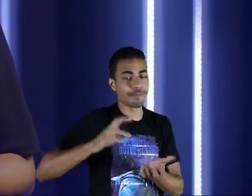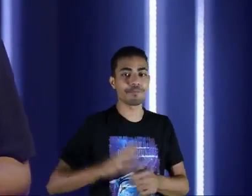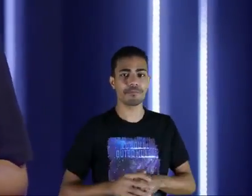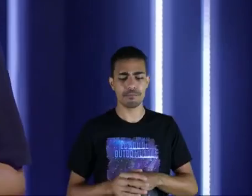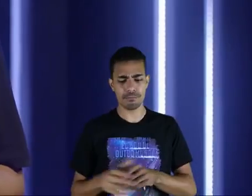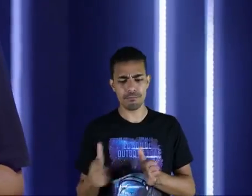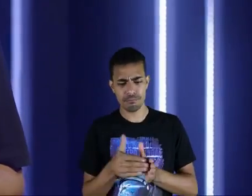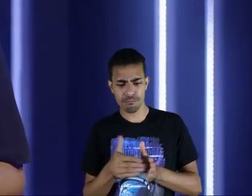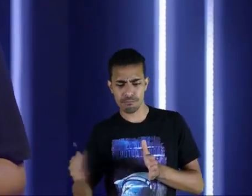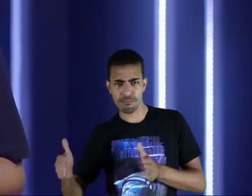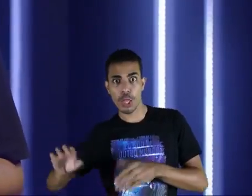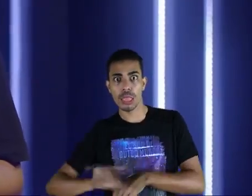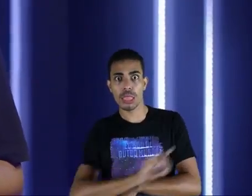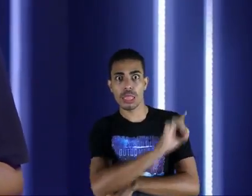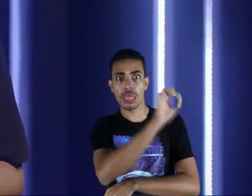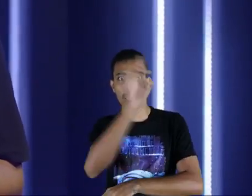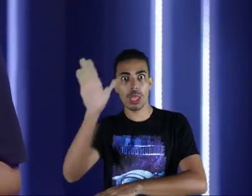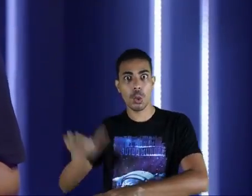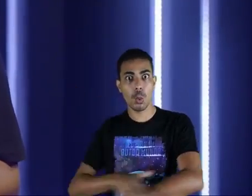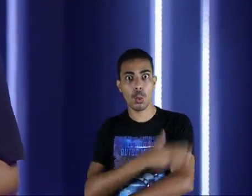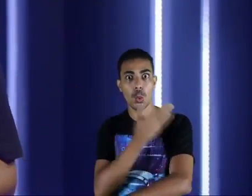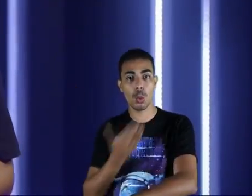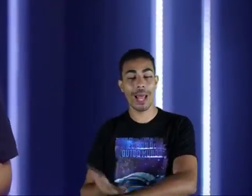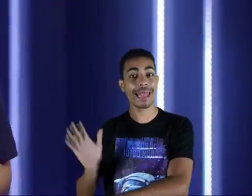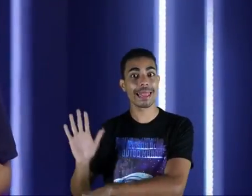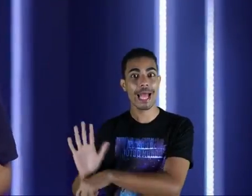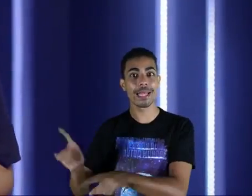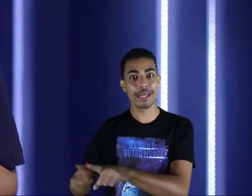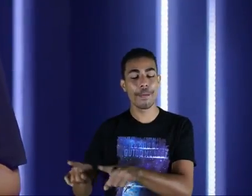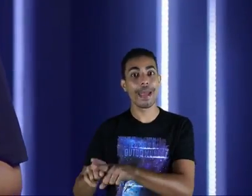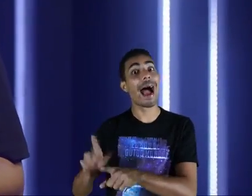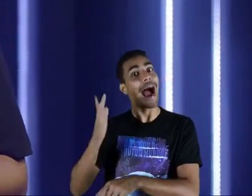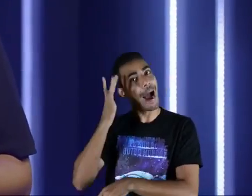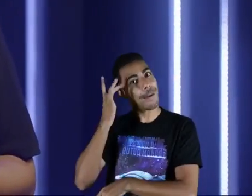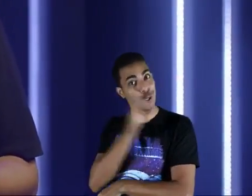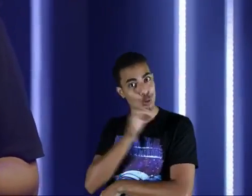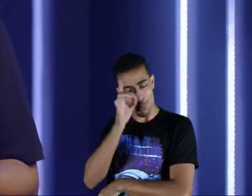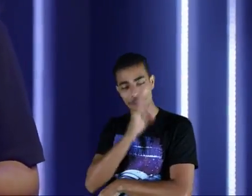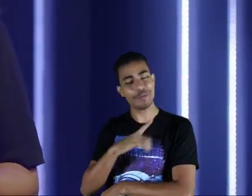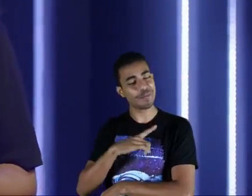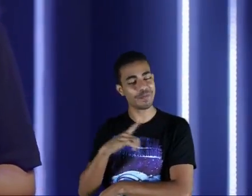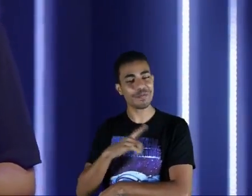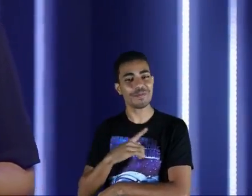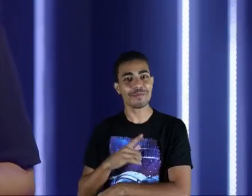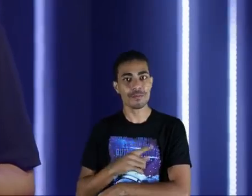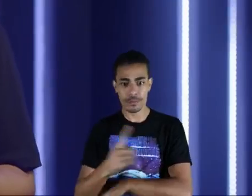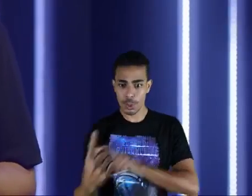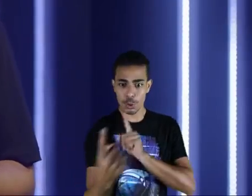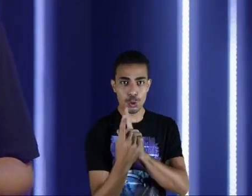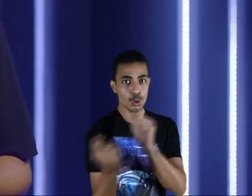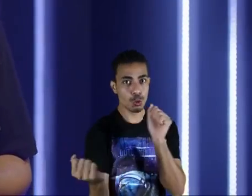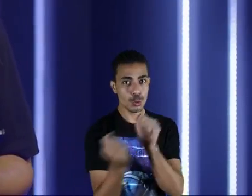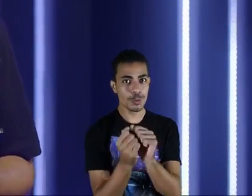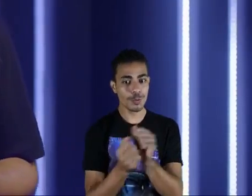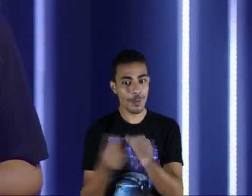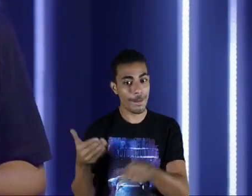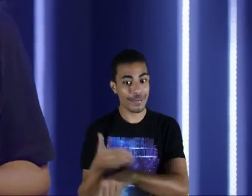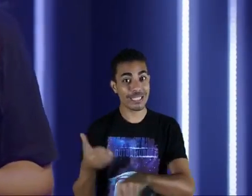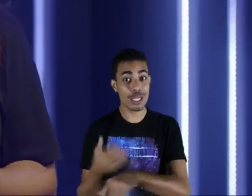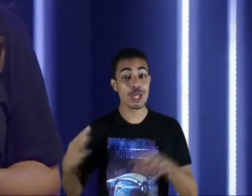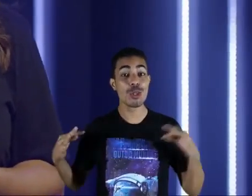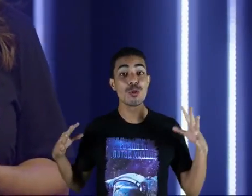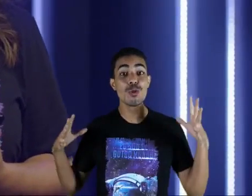programa durante o dia para você, à tarde. A gente tem o programa amanhã, então fica com a gente para você não perder nada e participar